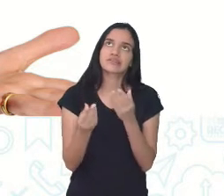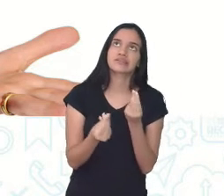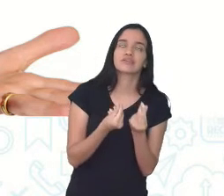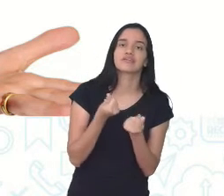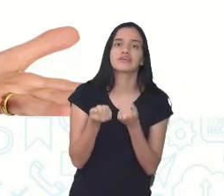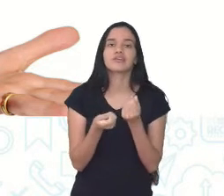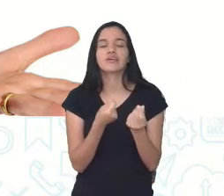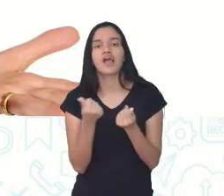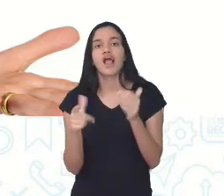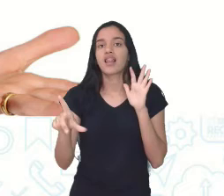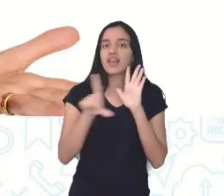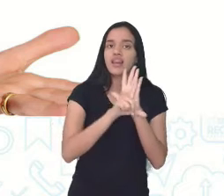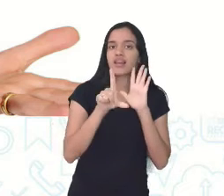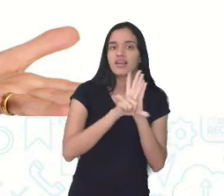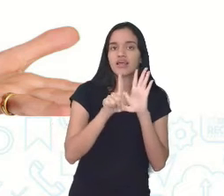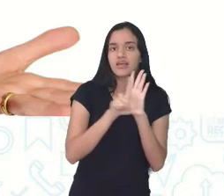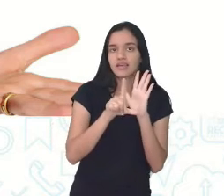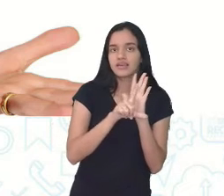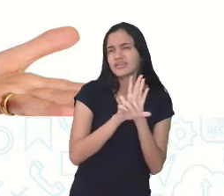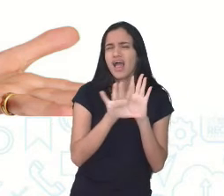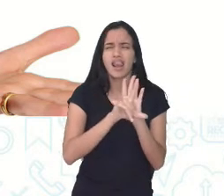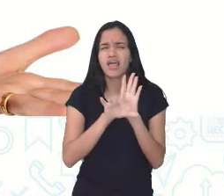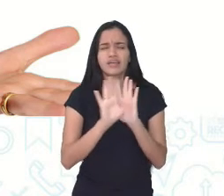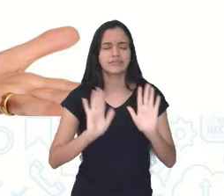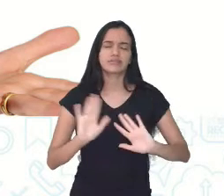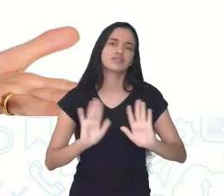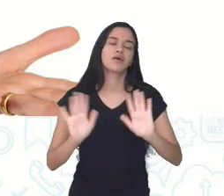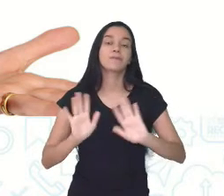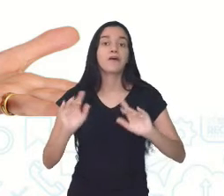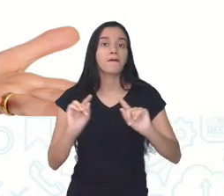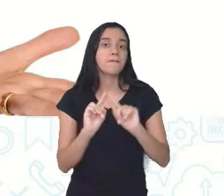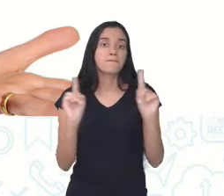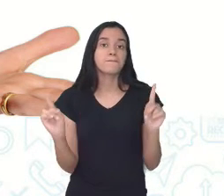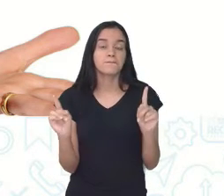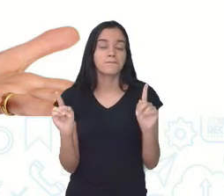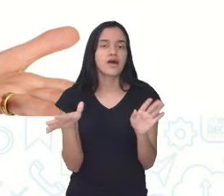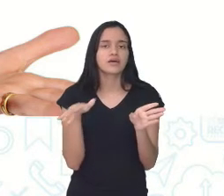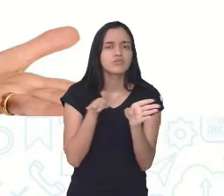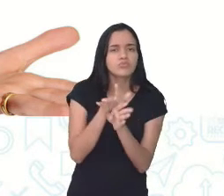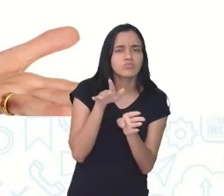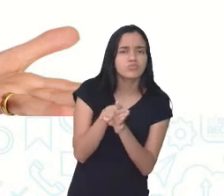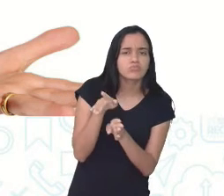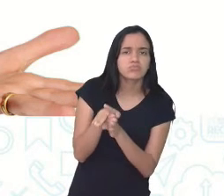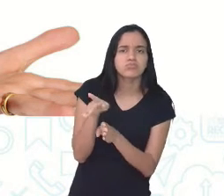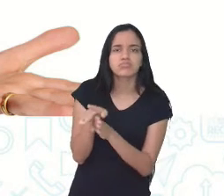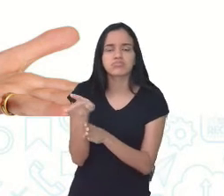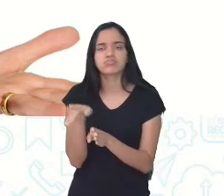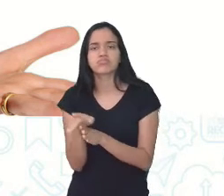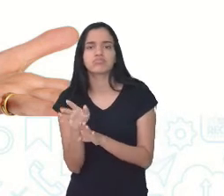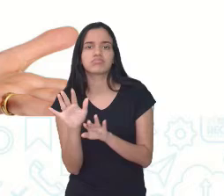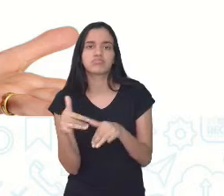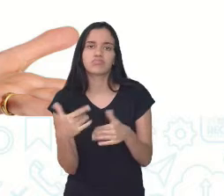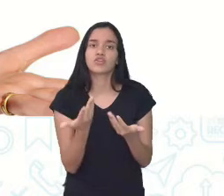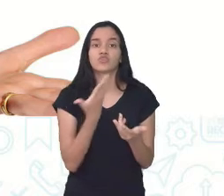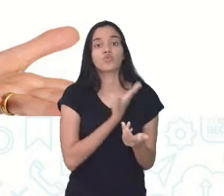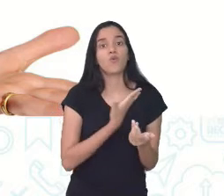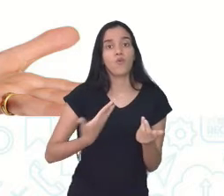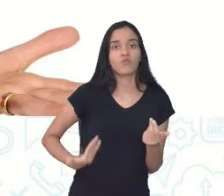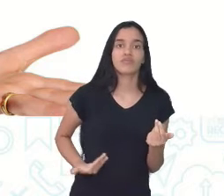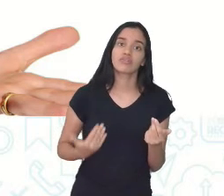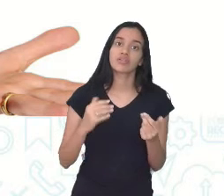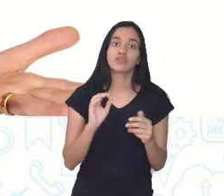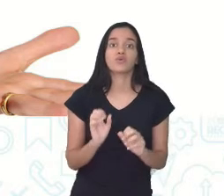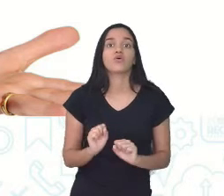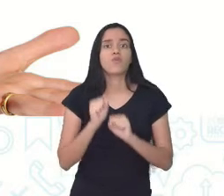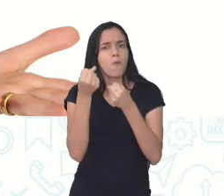as leis não, né? Mas assim, a condução ali do governo, do